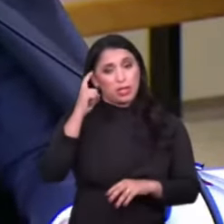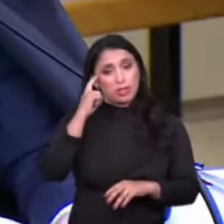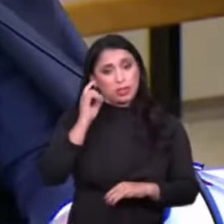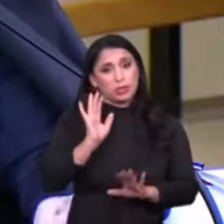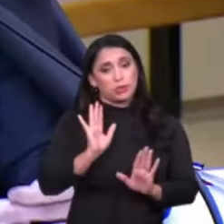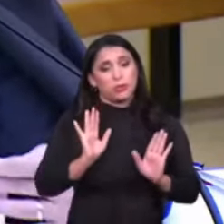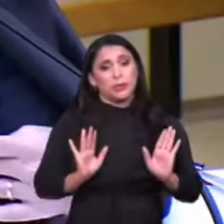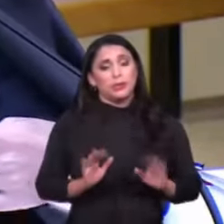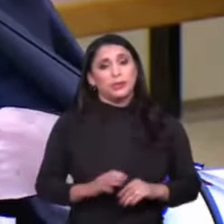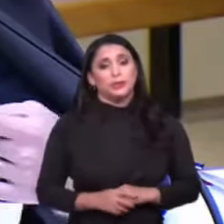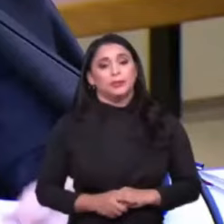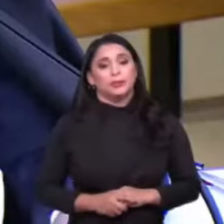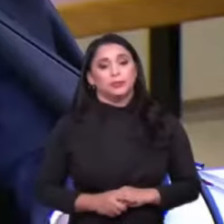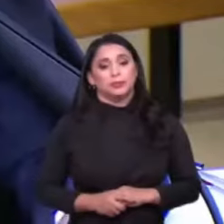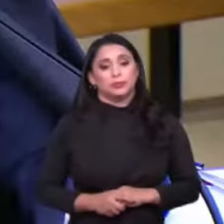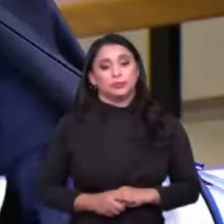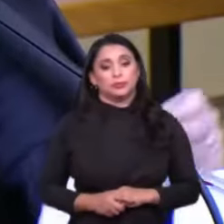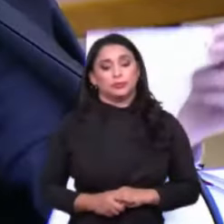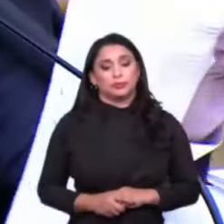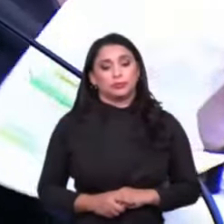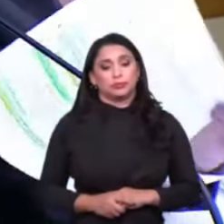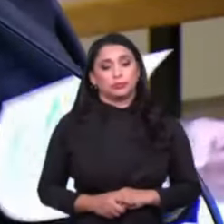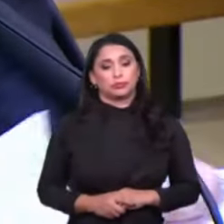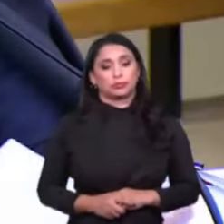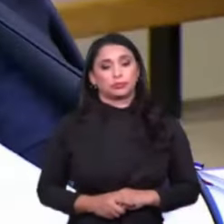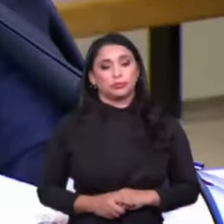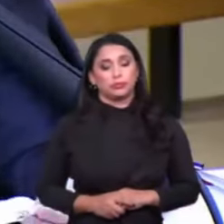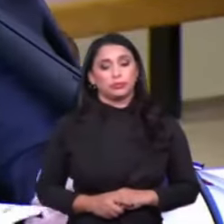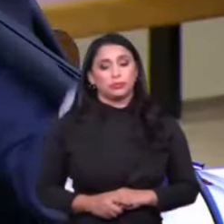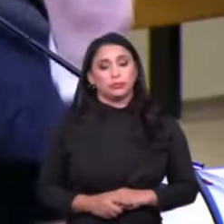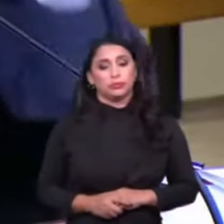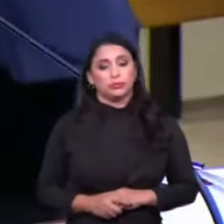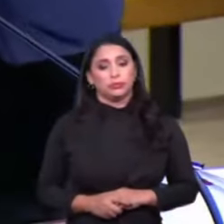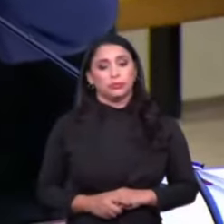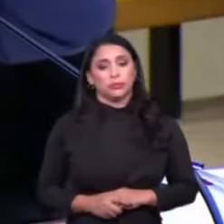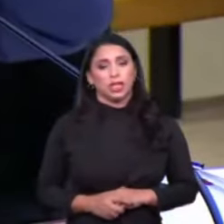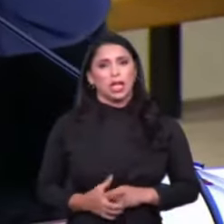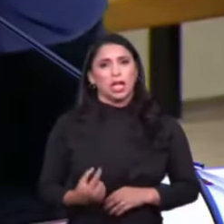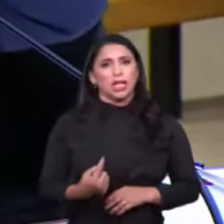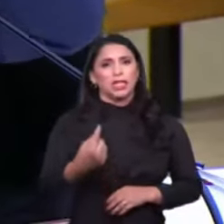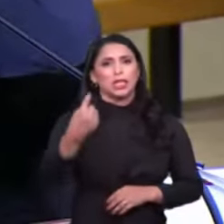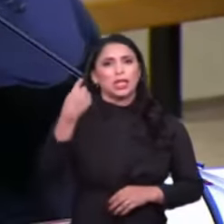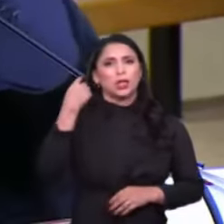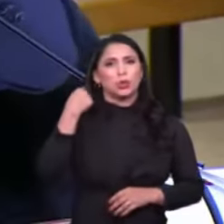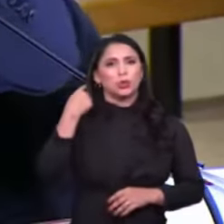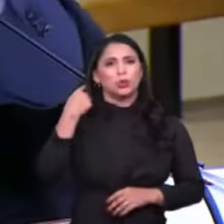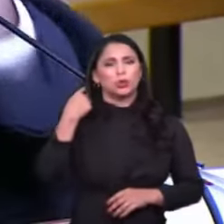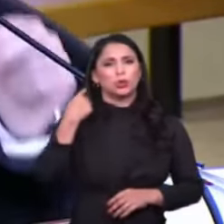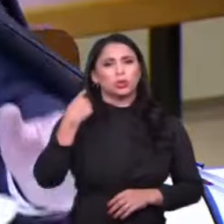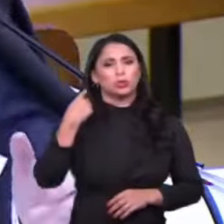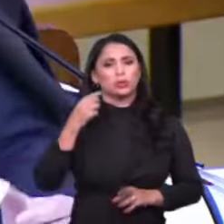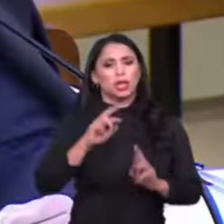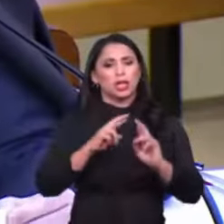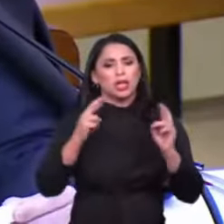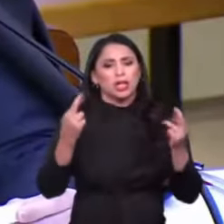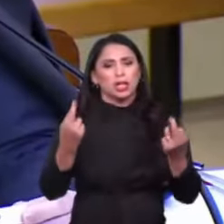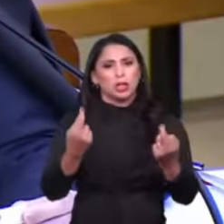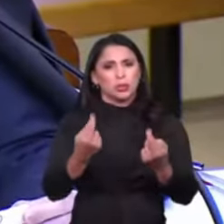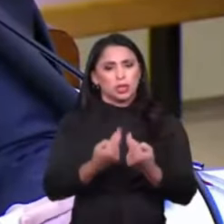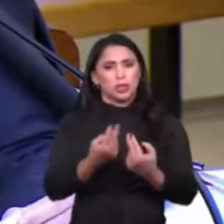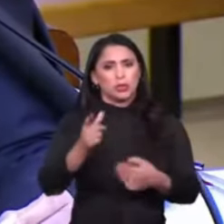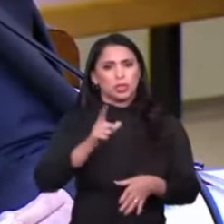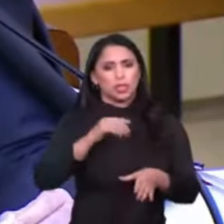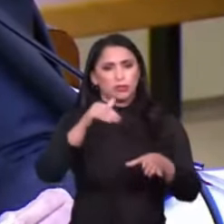Eu resgato os debates havidos na última sessão, logo após o voto do